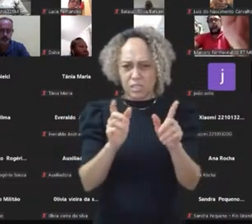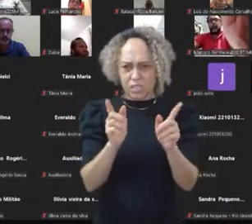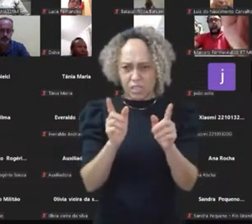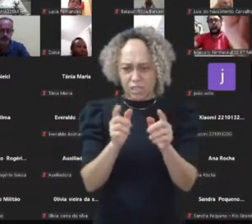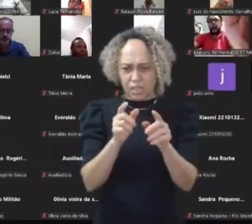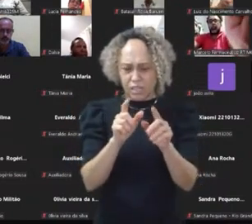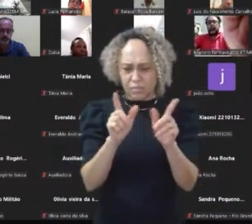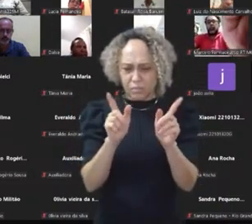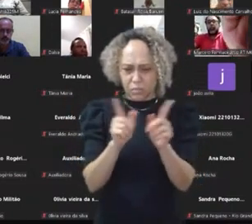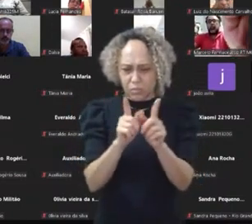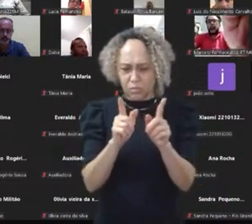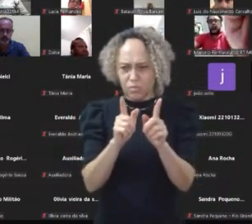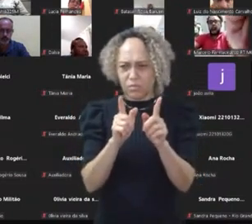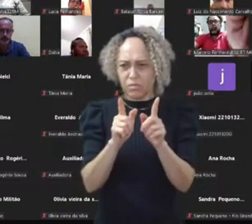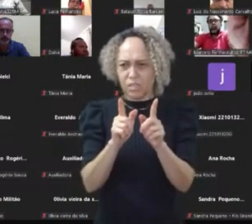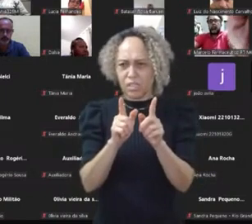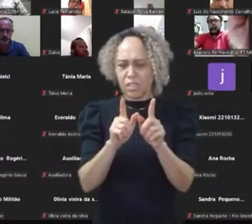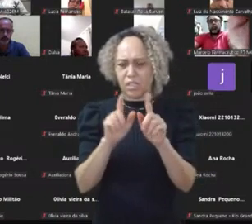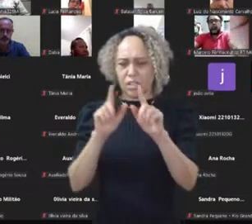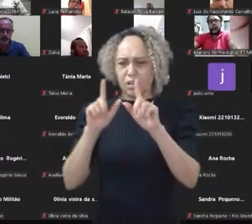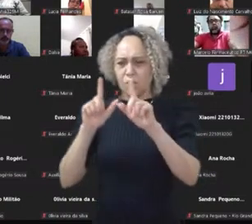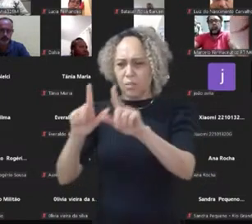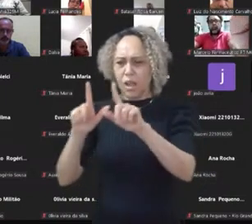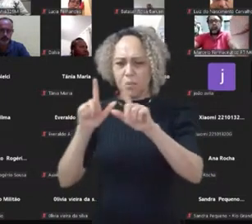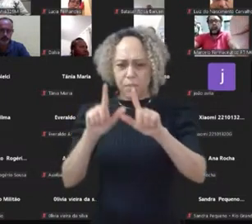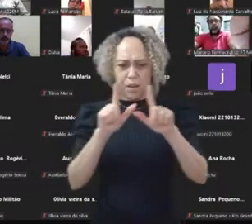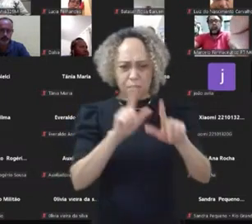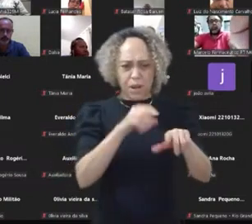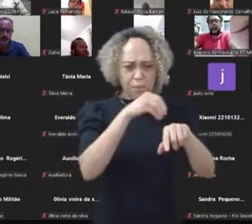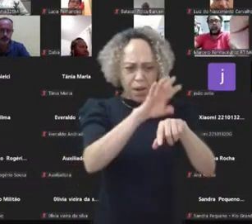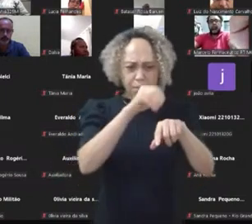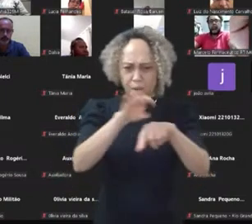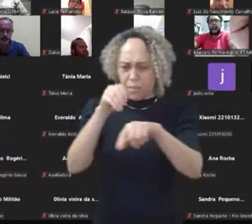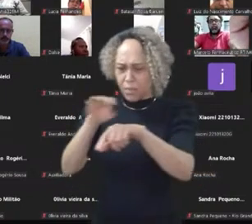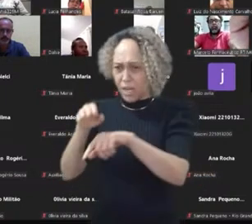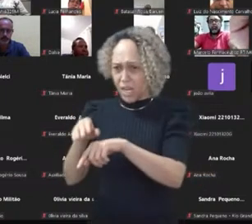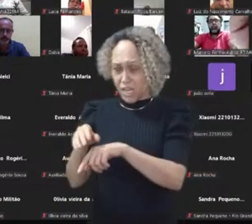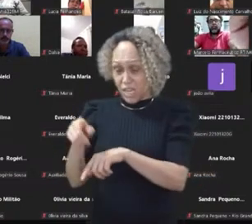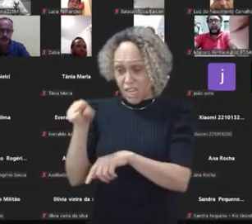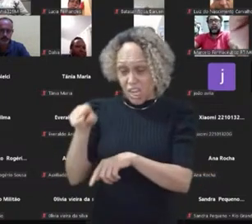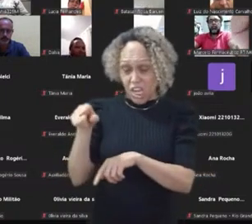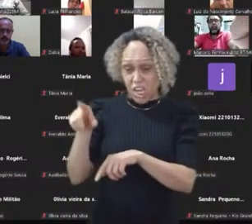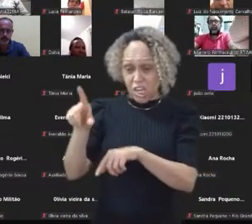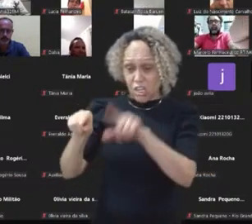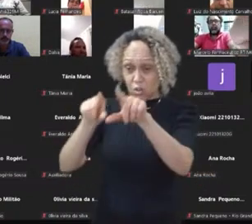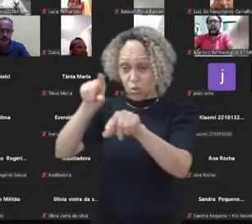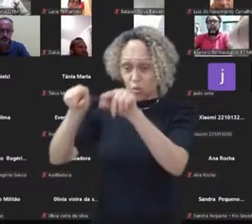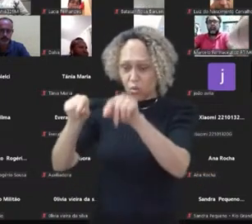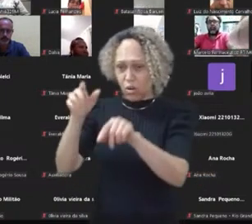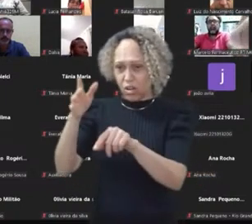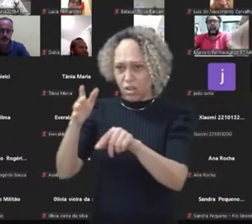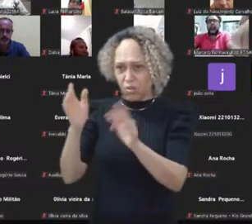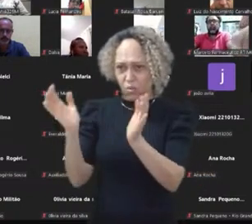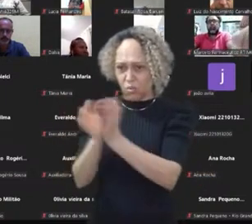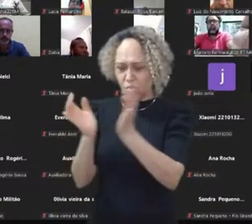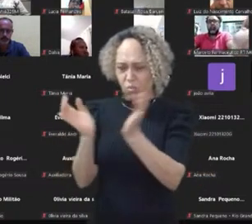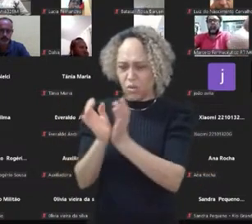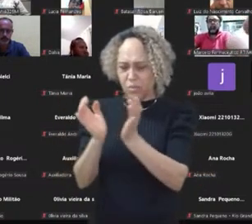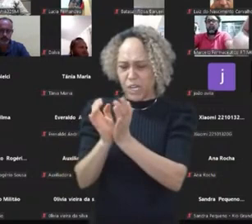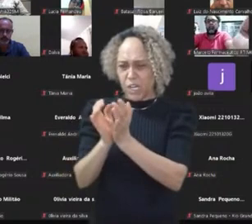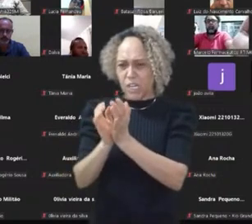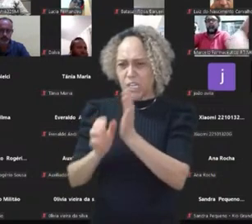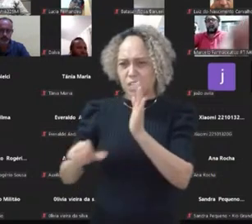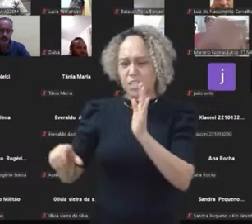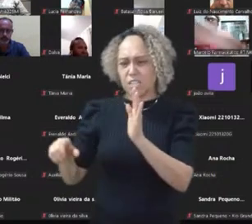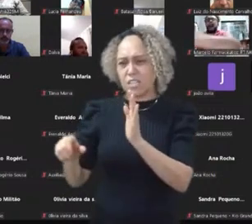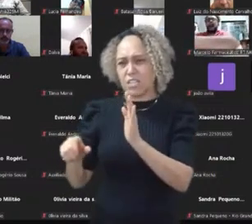pessoas uma ideia eles montou uma uma milícia digital que tava trabalhando para ele ou seja pagando para trabalhar para fazer campanha e a gente